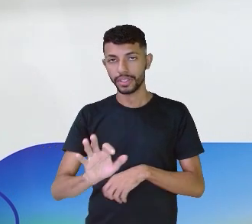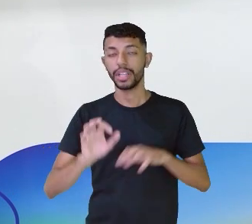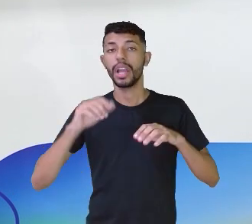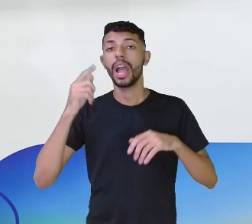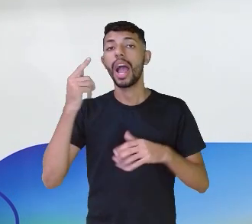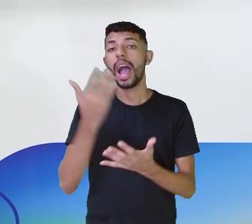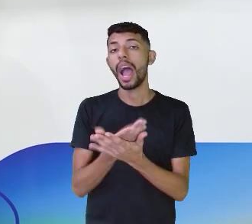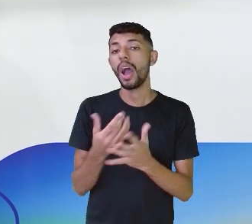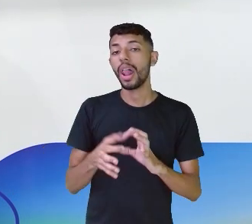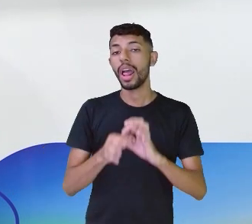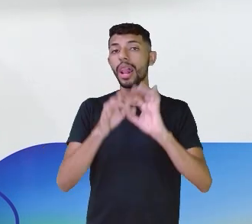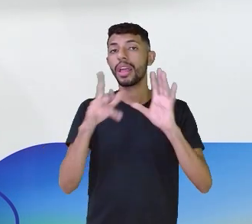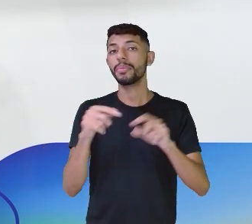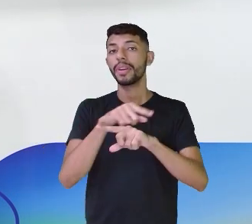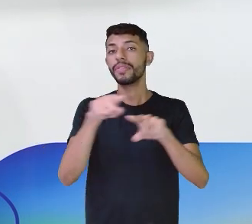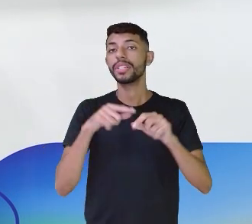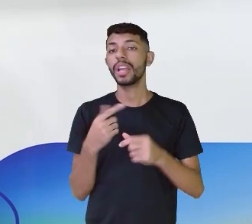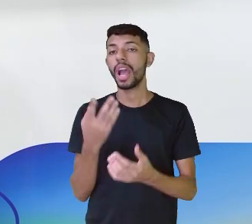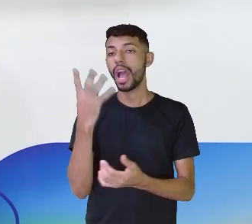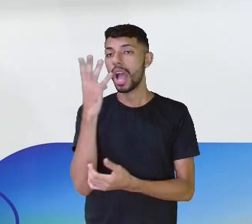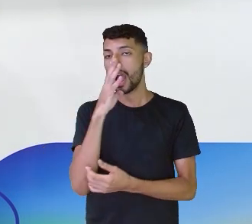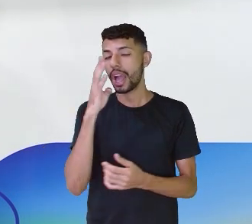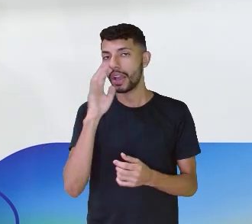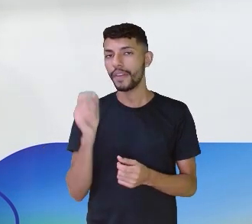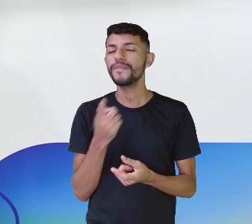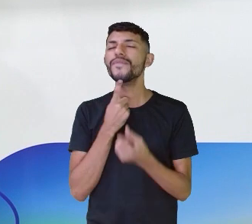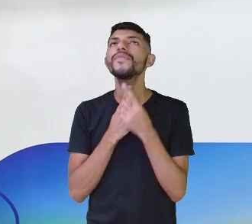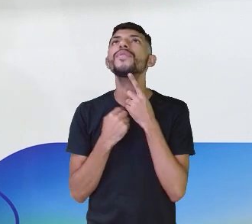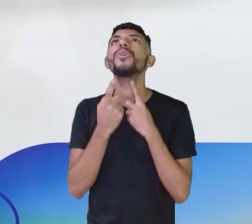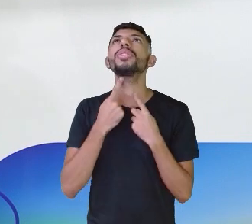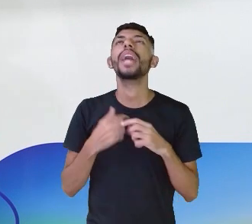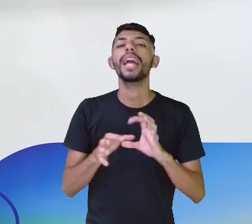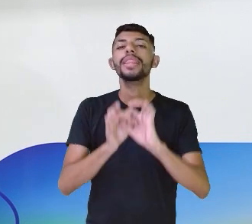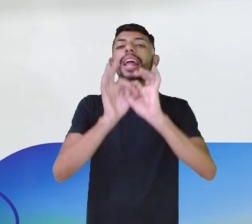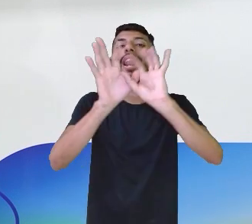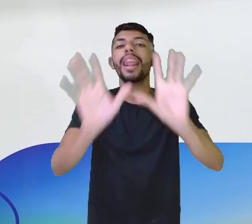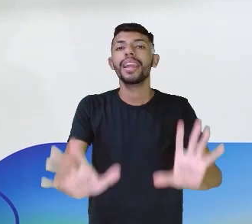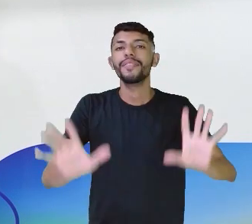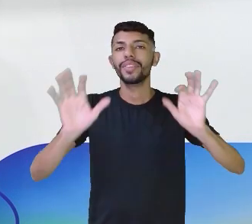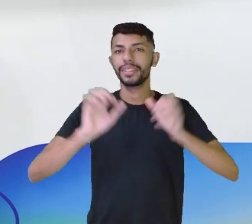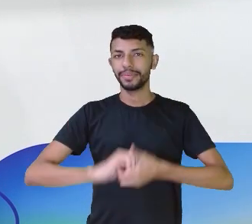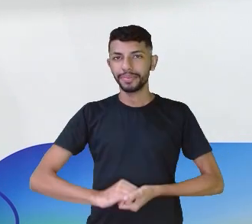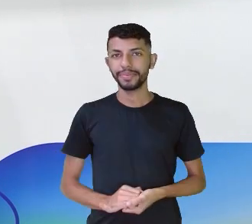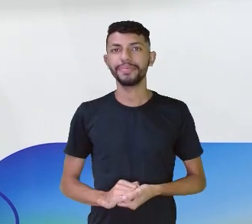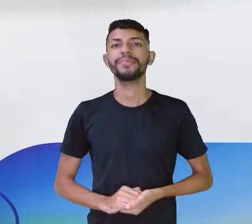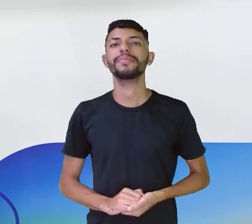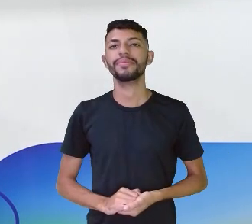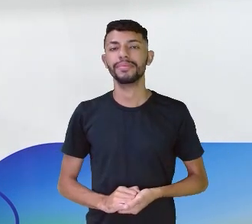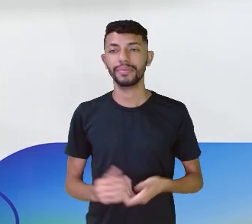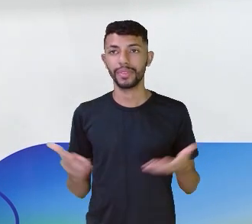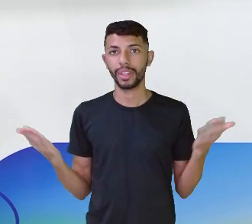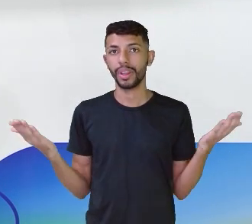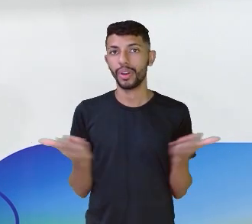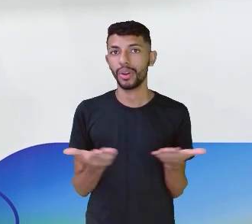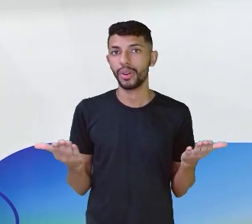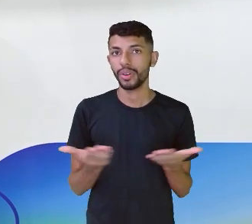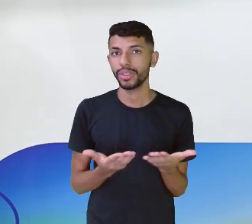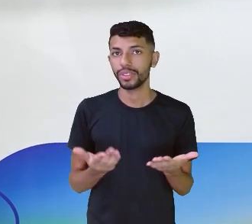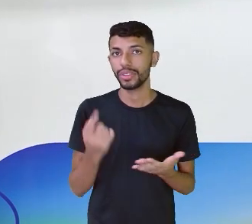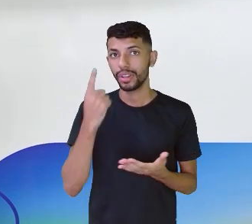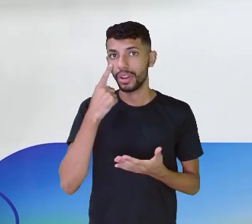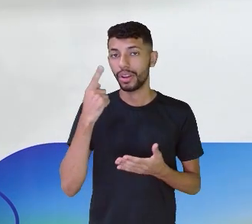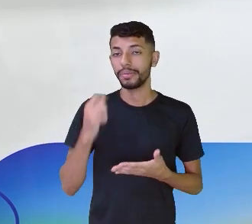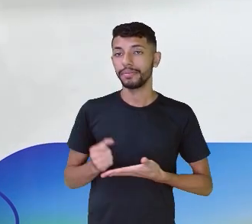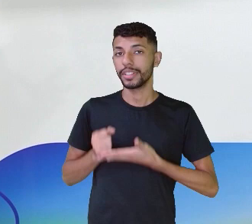ficar disponível para você assistir quantas vezes você quiser. Hoje,